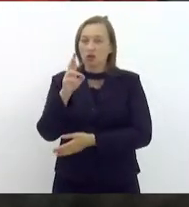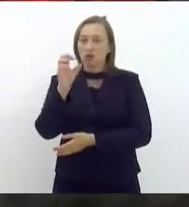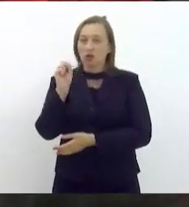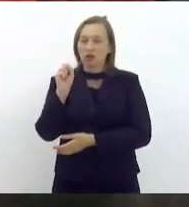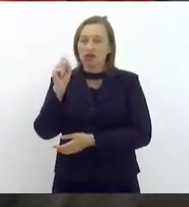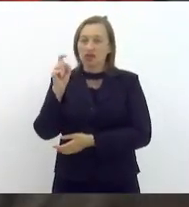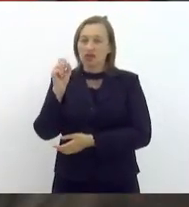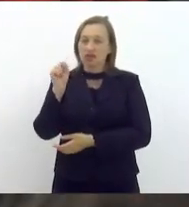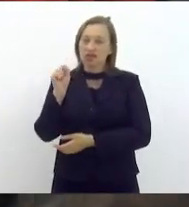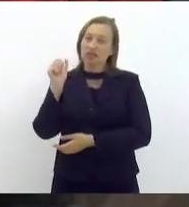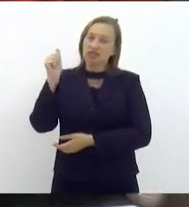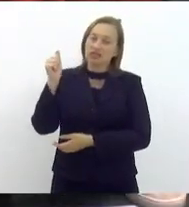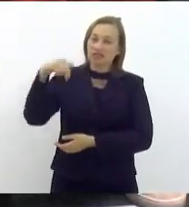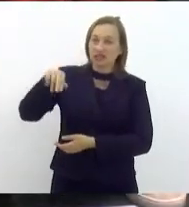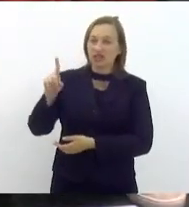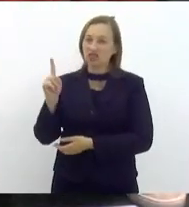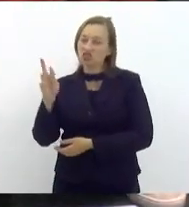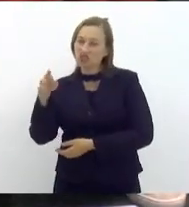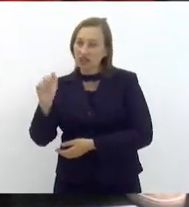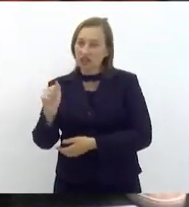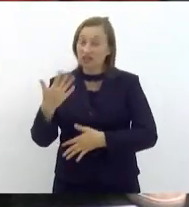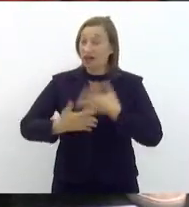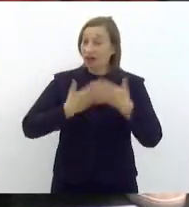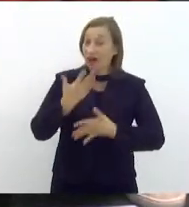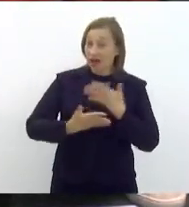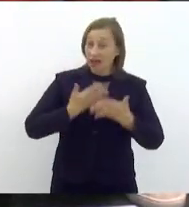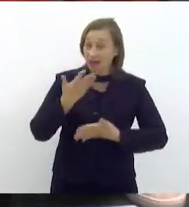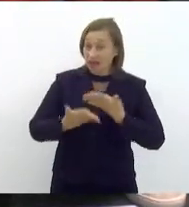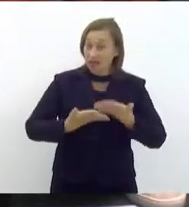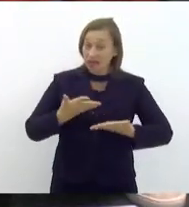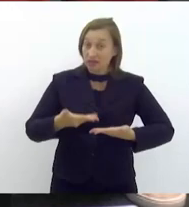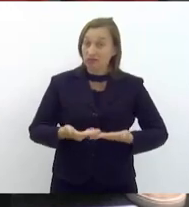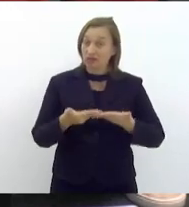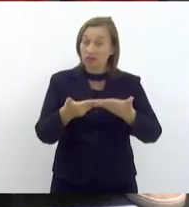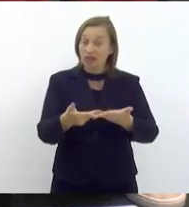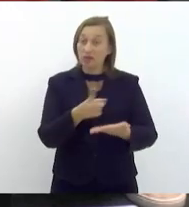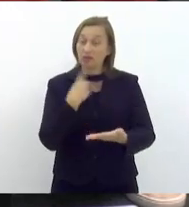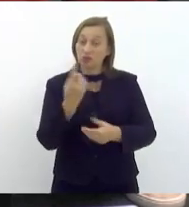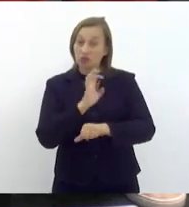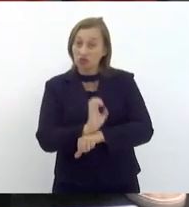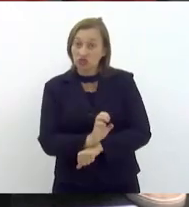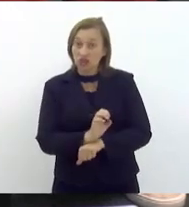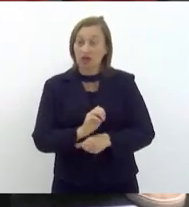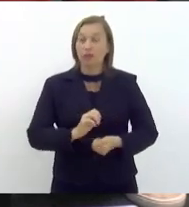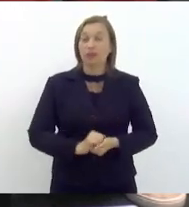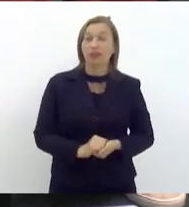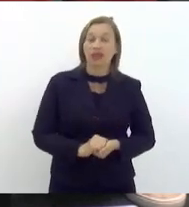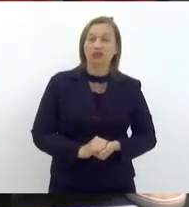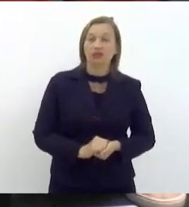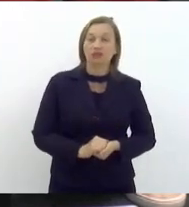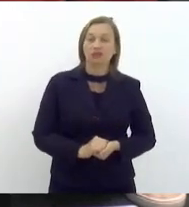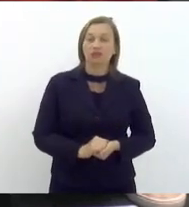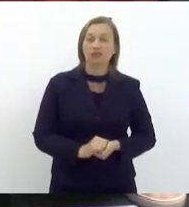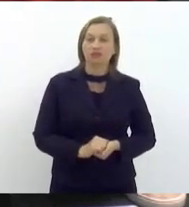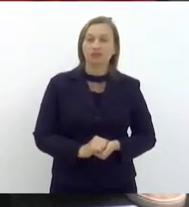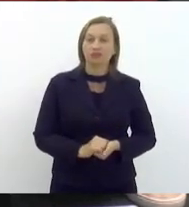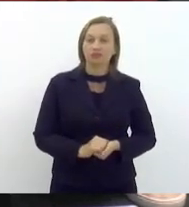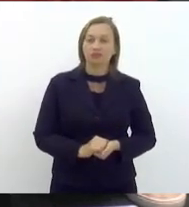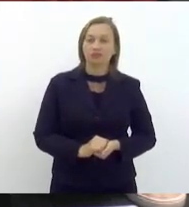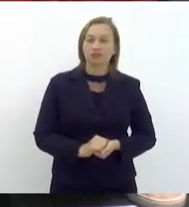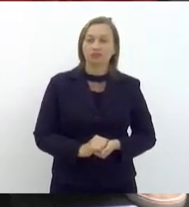empenhada e Fazer Entregas para o nosso estado é dado ao